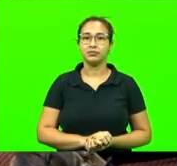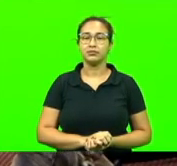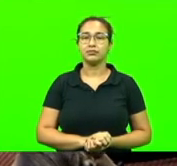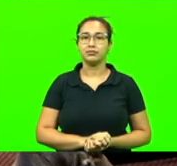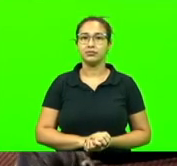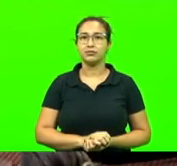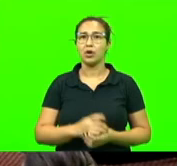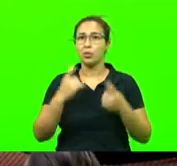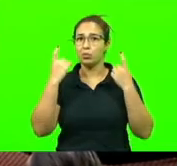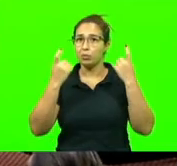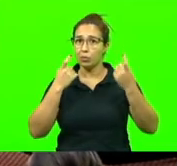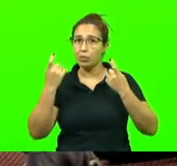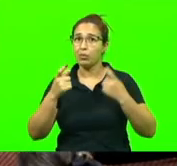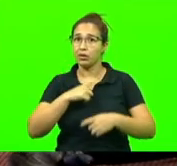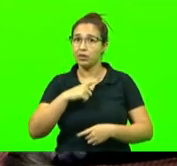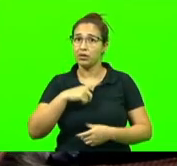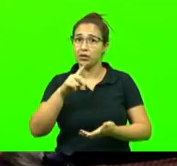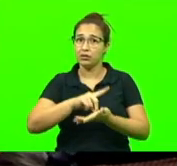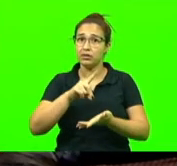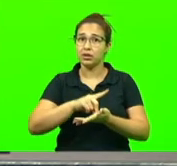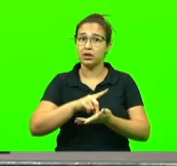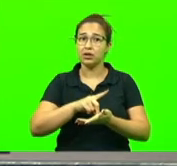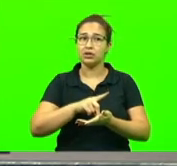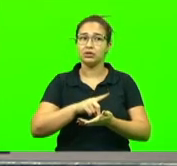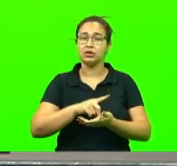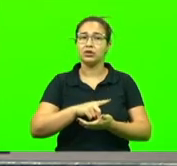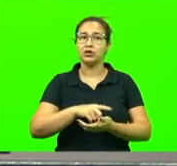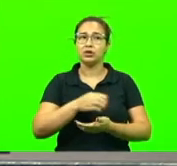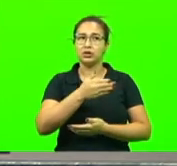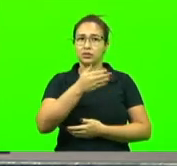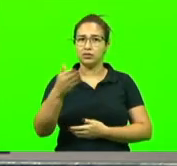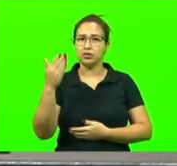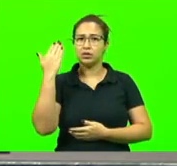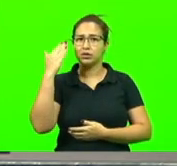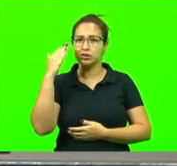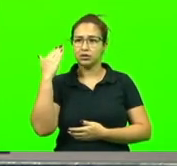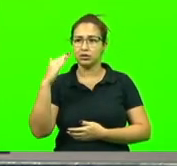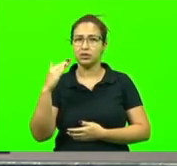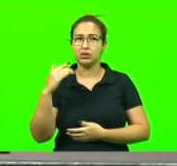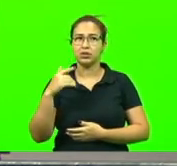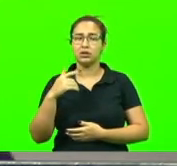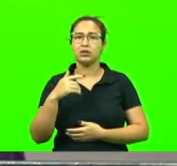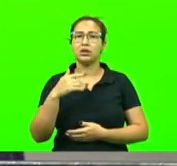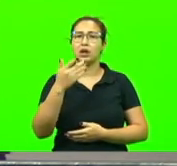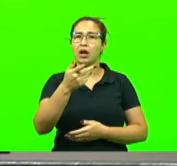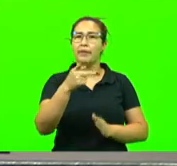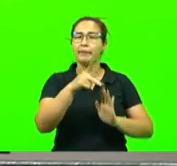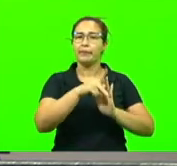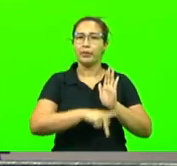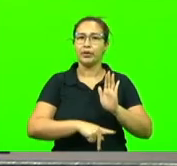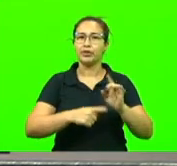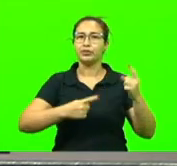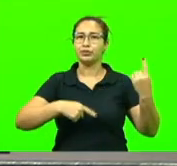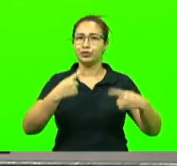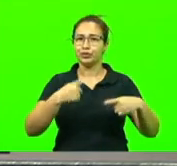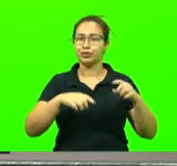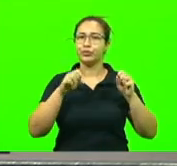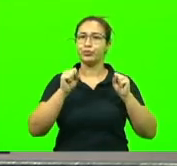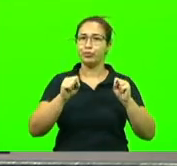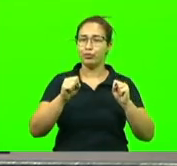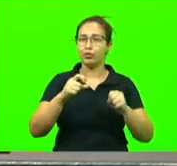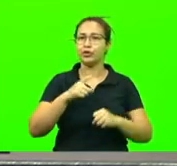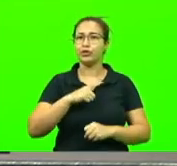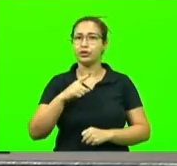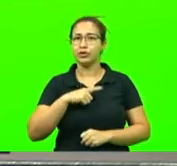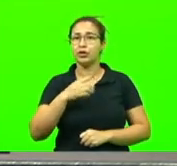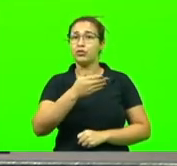eu peço a compreensão, deputados, eu peço a compreensão de vossas excelências, vamos se ater ao projeto, essa é uma discussão que nós podemos levantar, vossas excelências